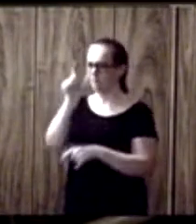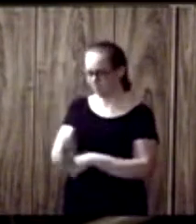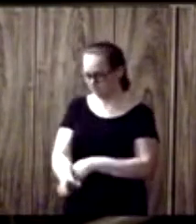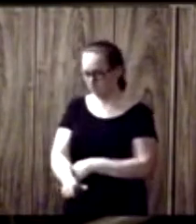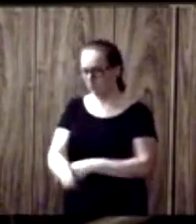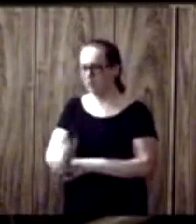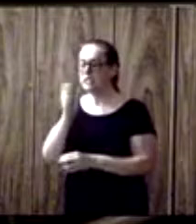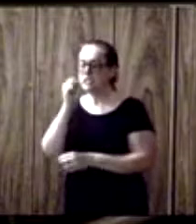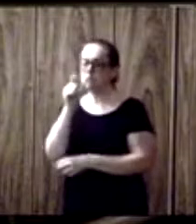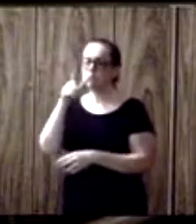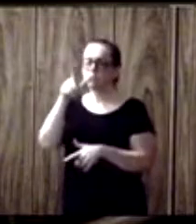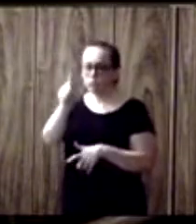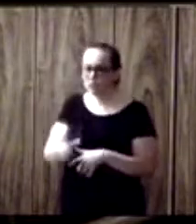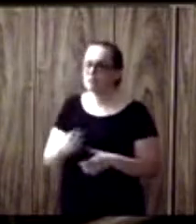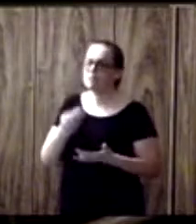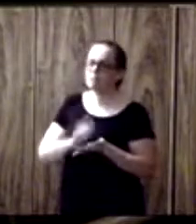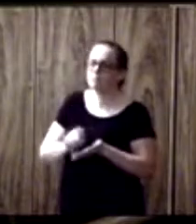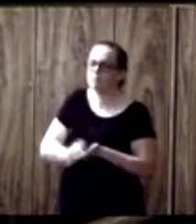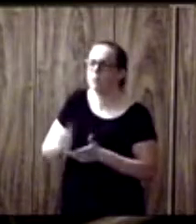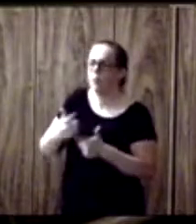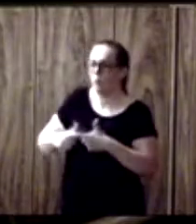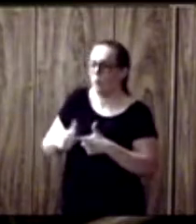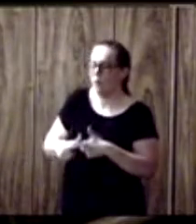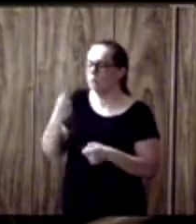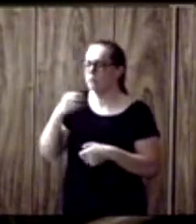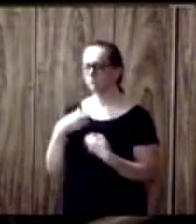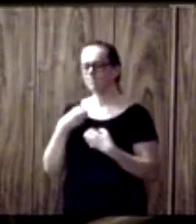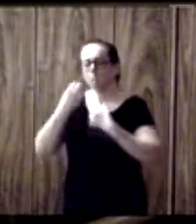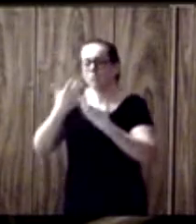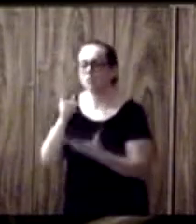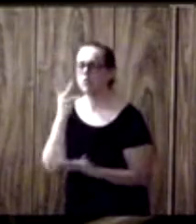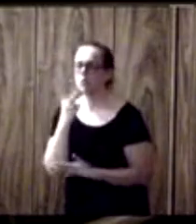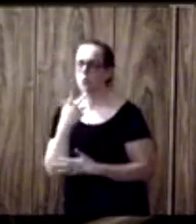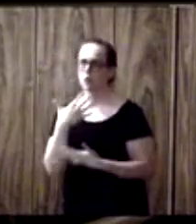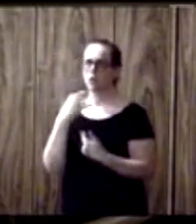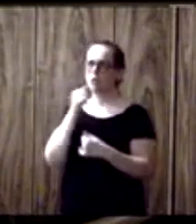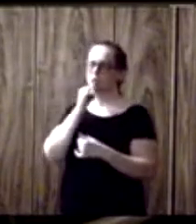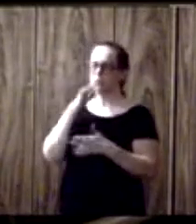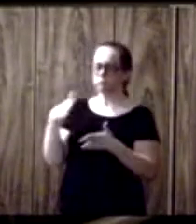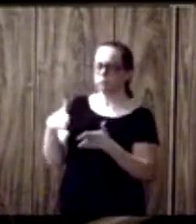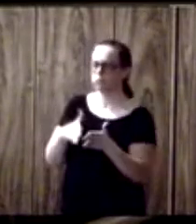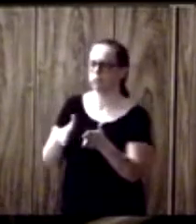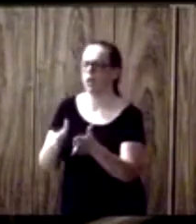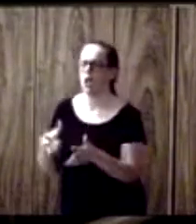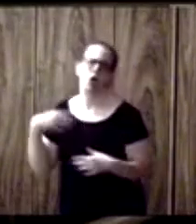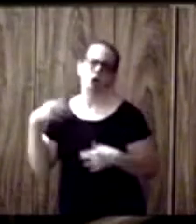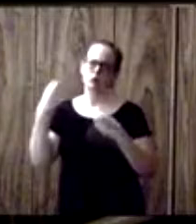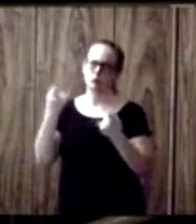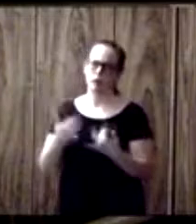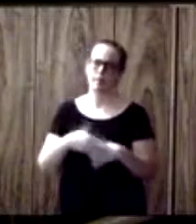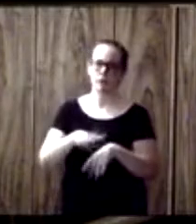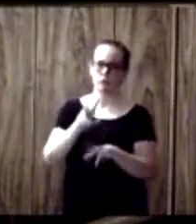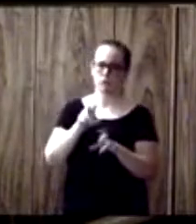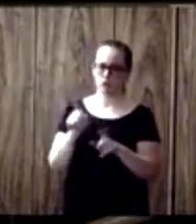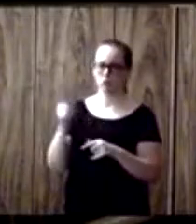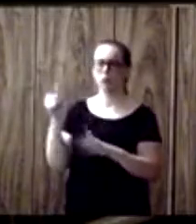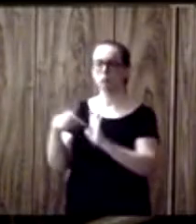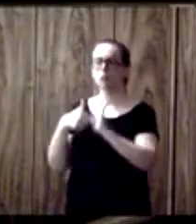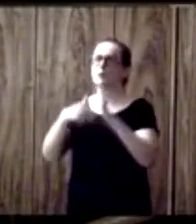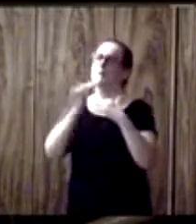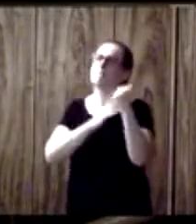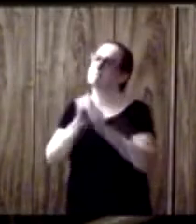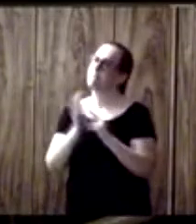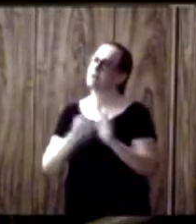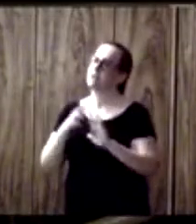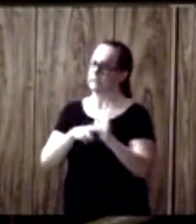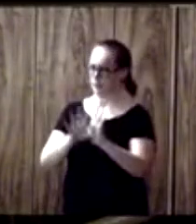E quando você problematizar, eu quero que você contextualize e direcione. Não vou falar mais sobre isso, eu vou mostrar na prática em uma